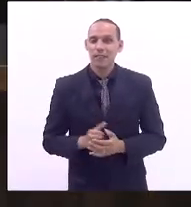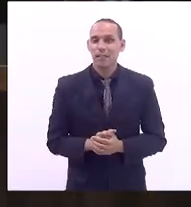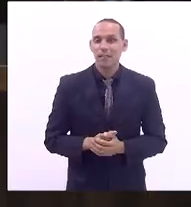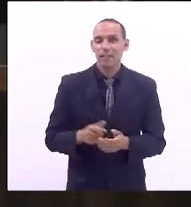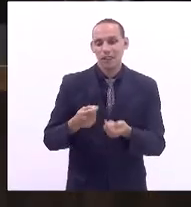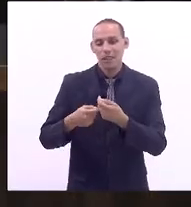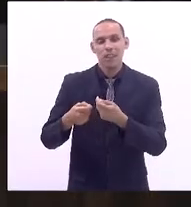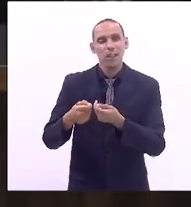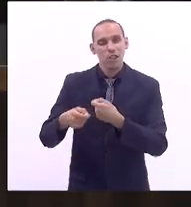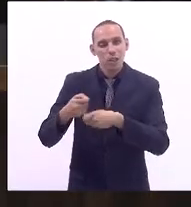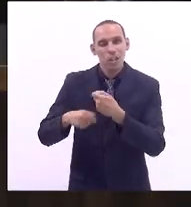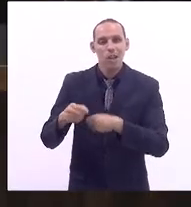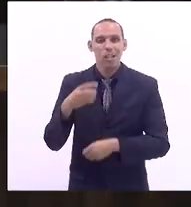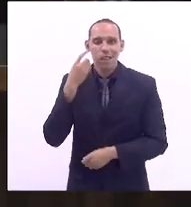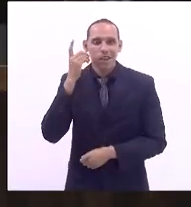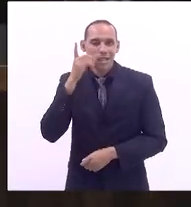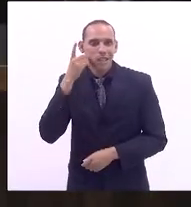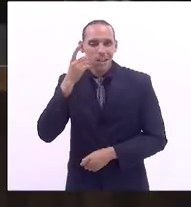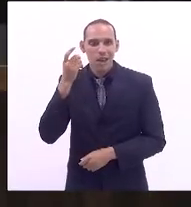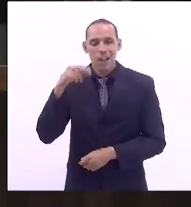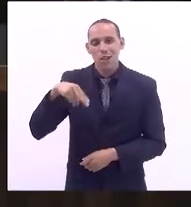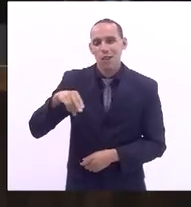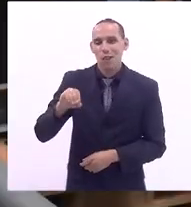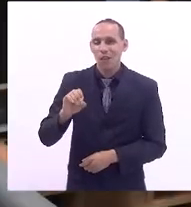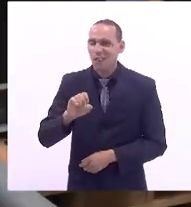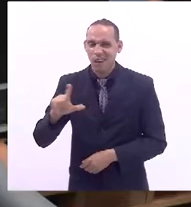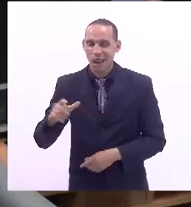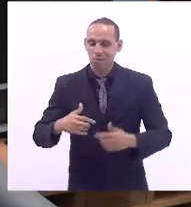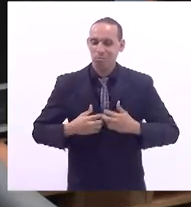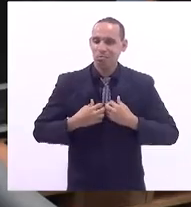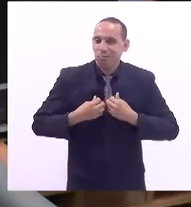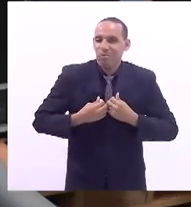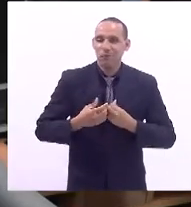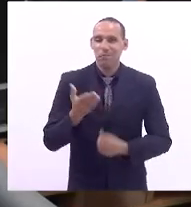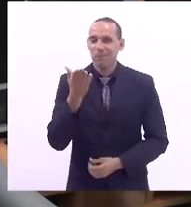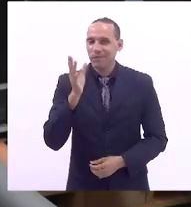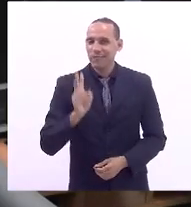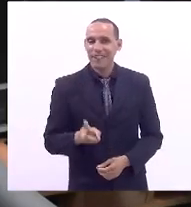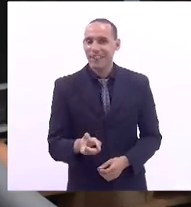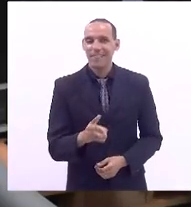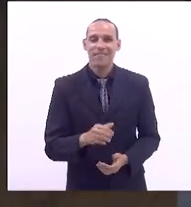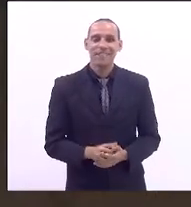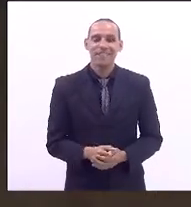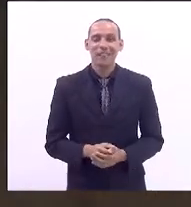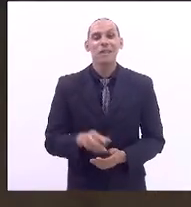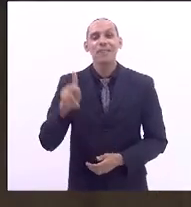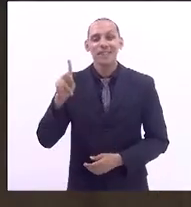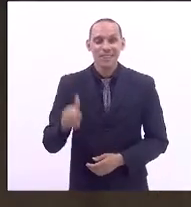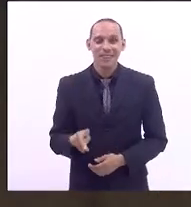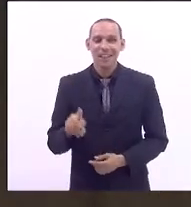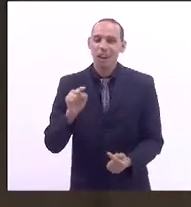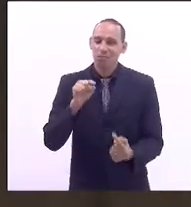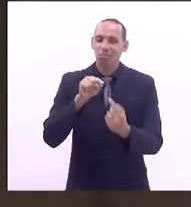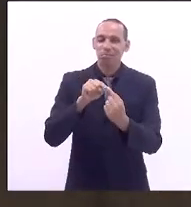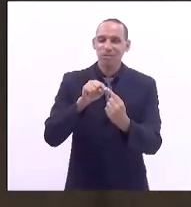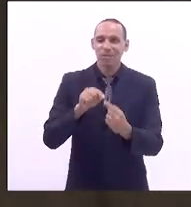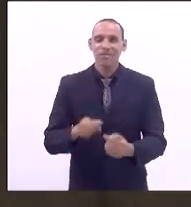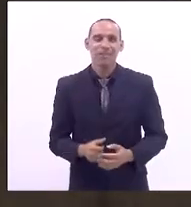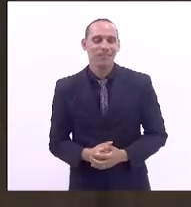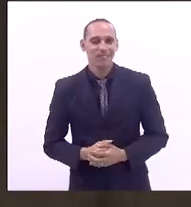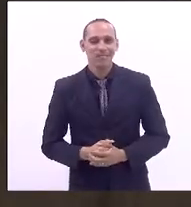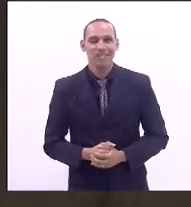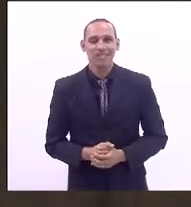Economia Deputado Noel de Carvalho sempre elegante o presidente favorável